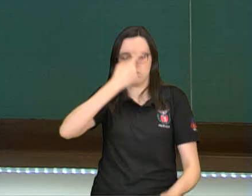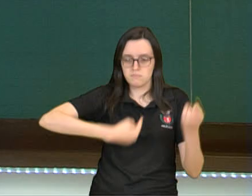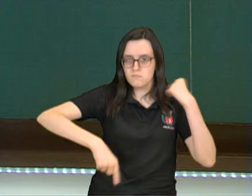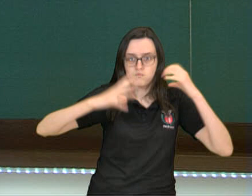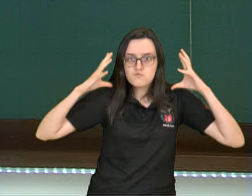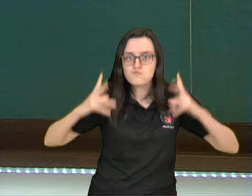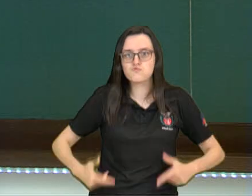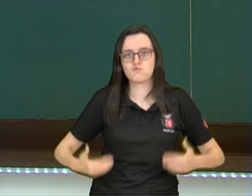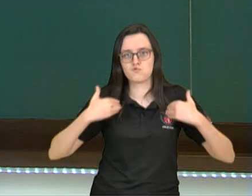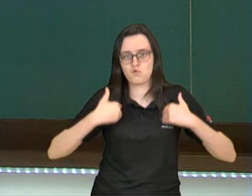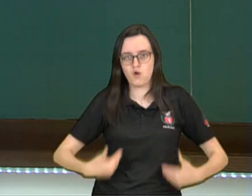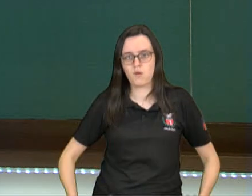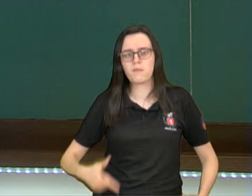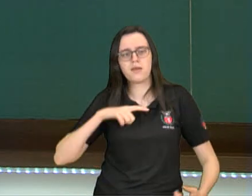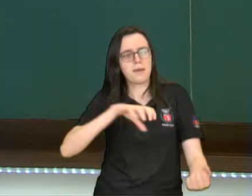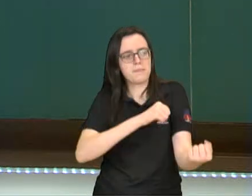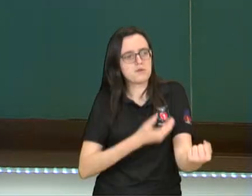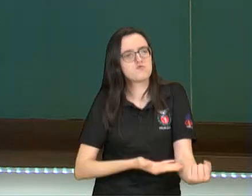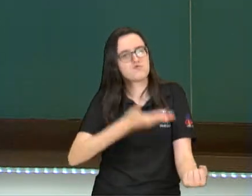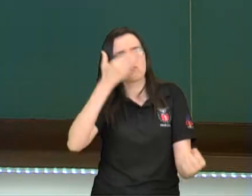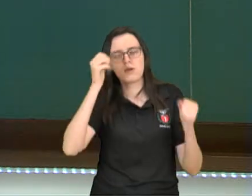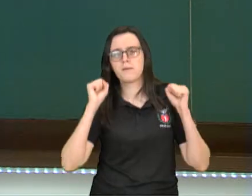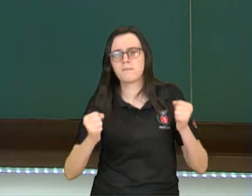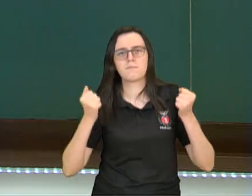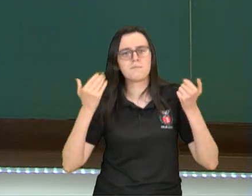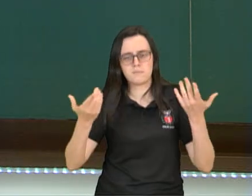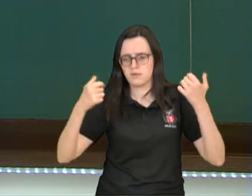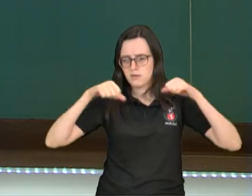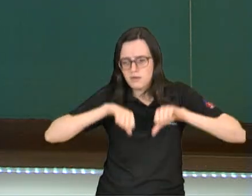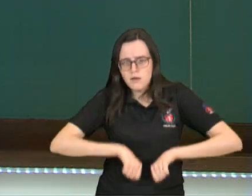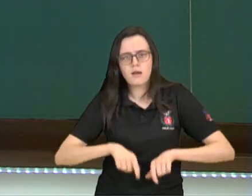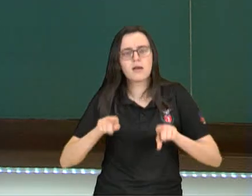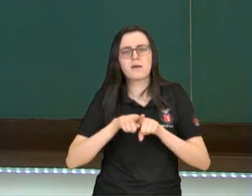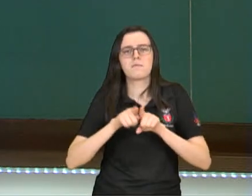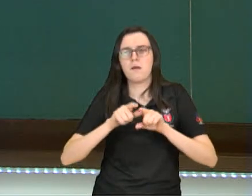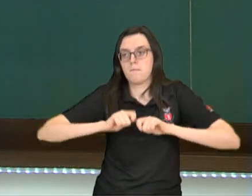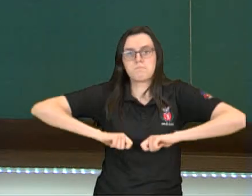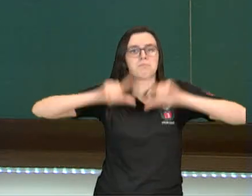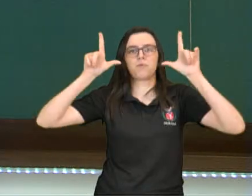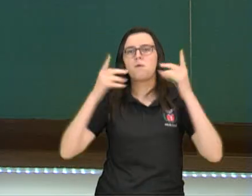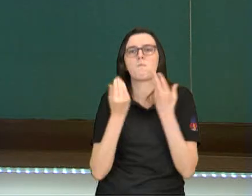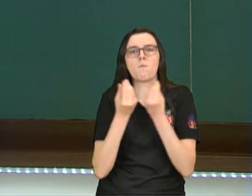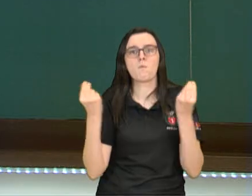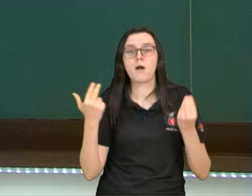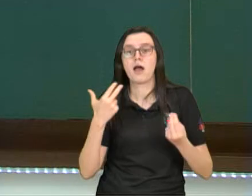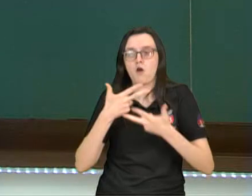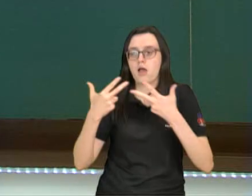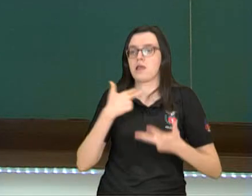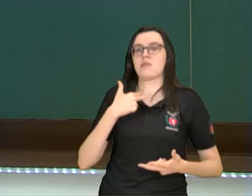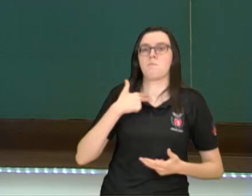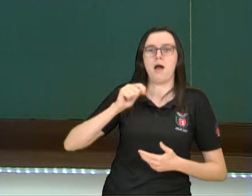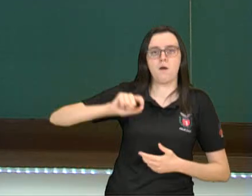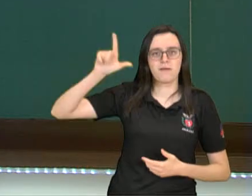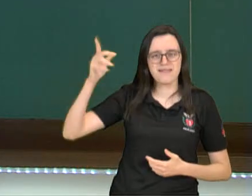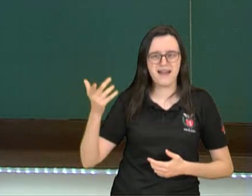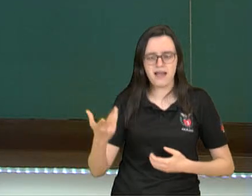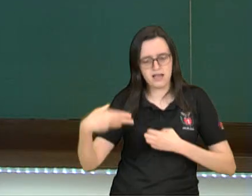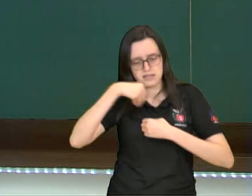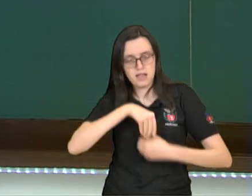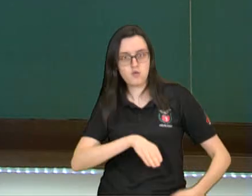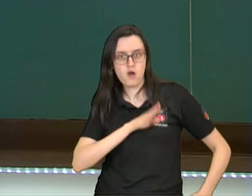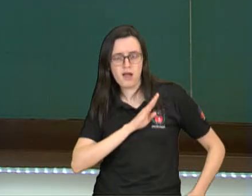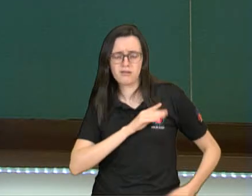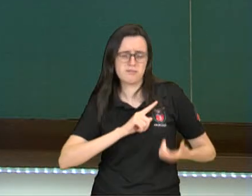sistêmica. A pressão que sobe, pode dar hipertrofia, ou seja, aumentar demais o que não pode aumentar dentro do